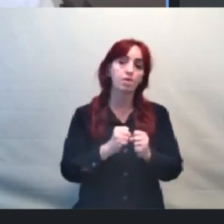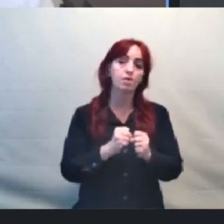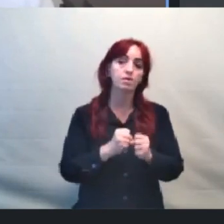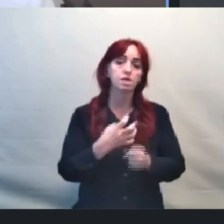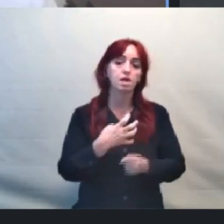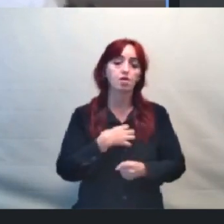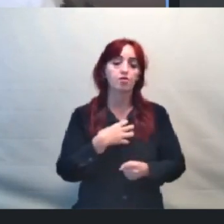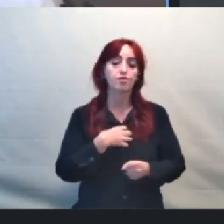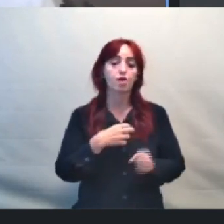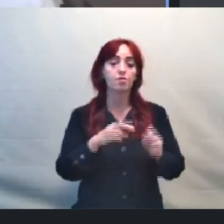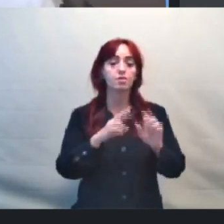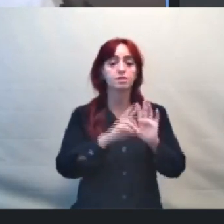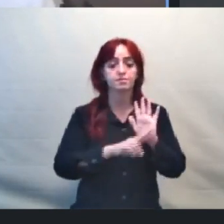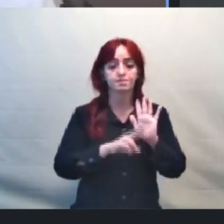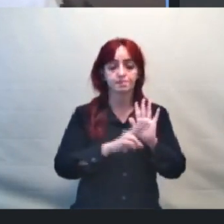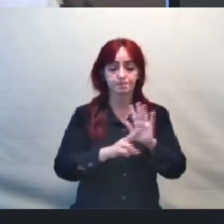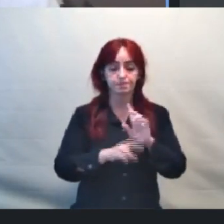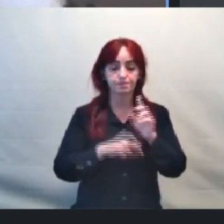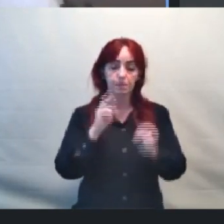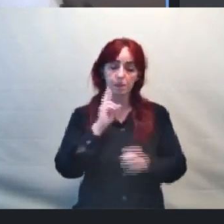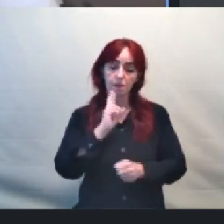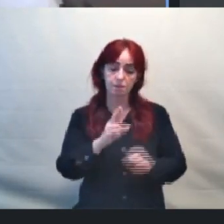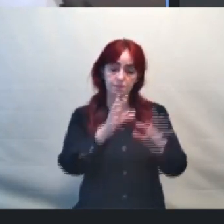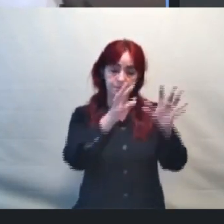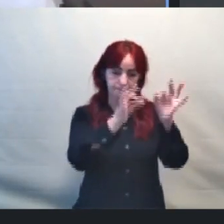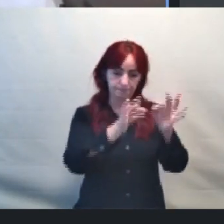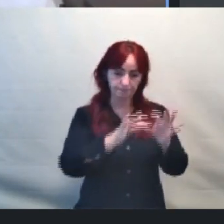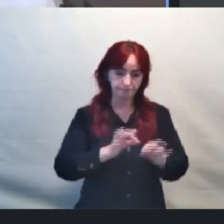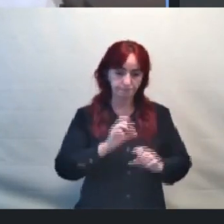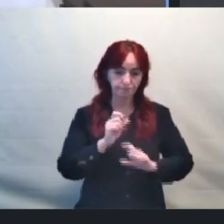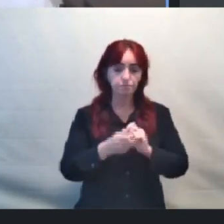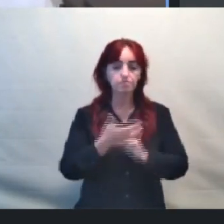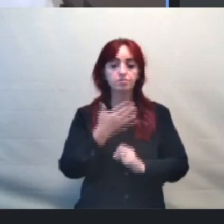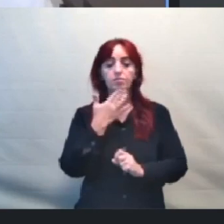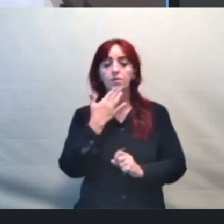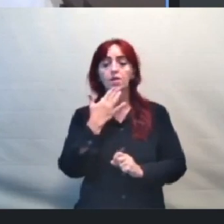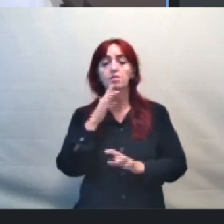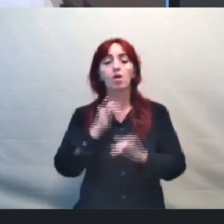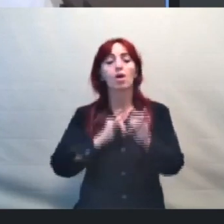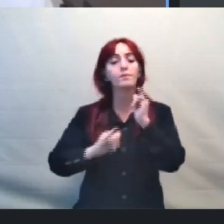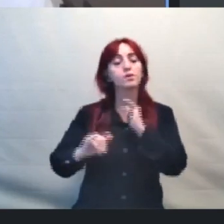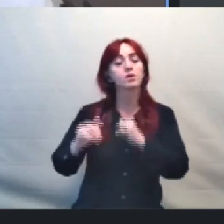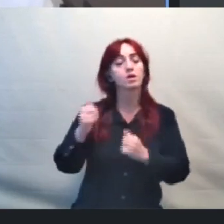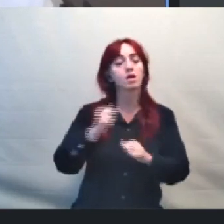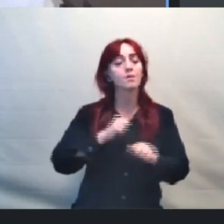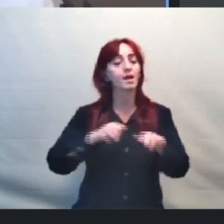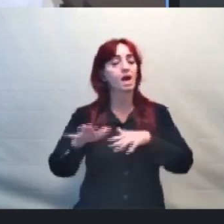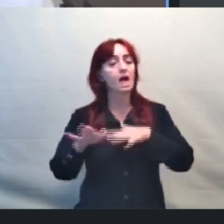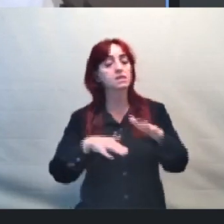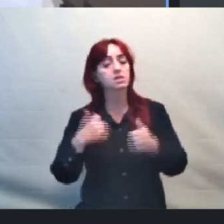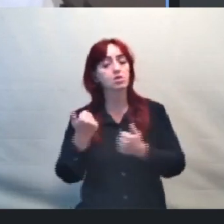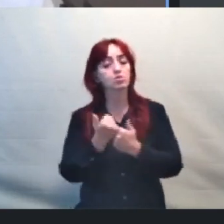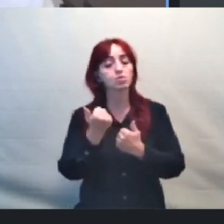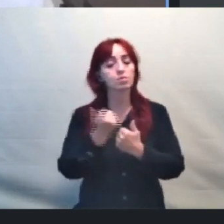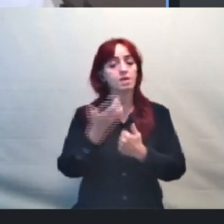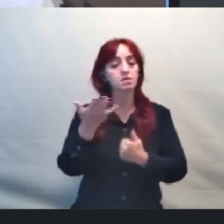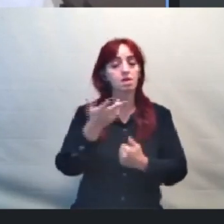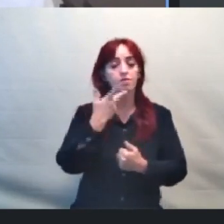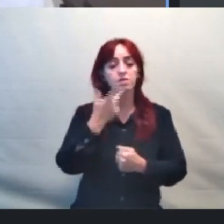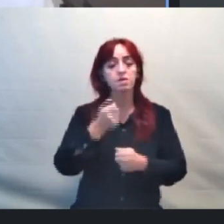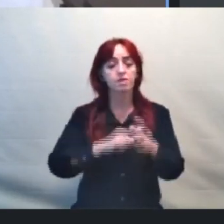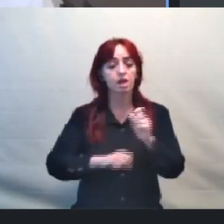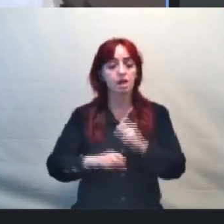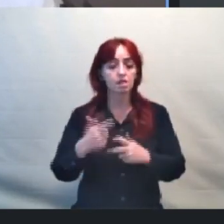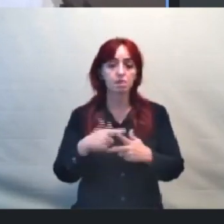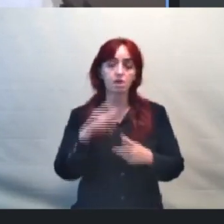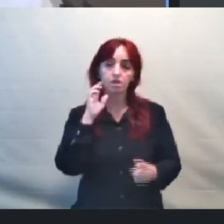mais detalhada nesse aspecto, né? De qual programa, ação, subação você tá dizendo, quando você menciona a meta de